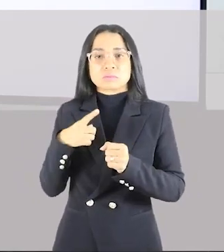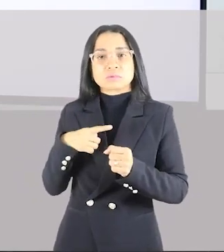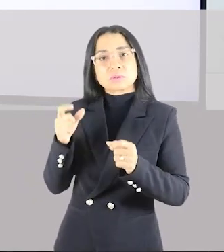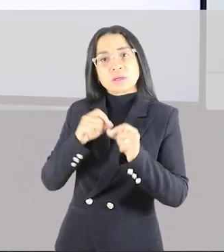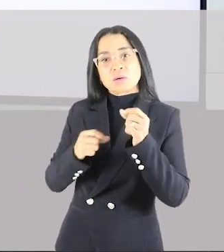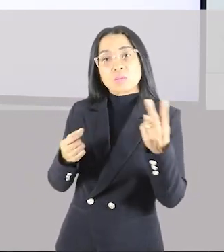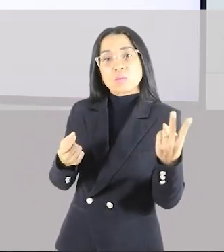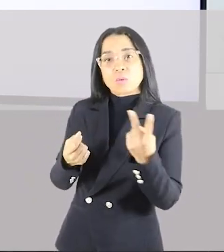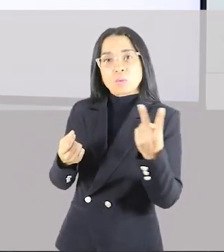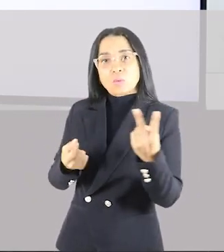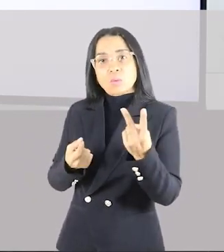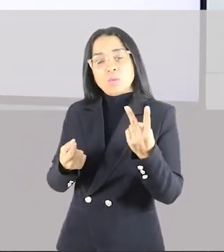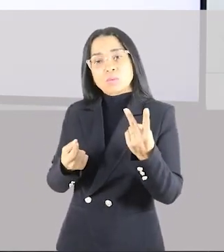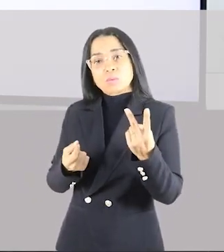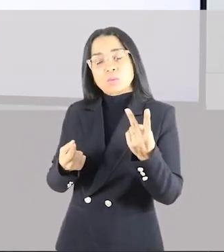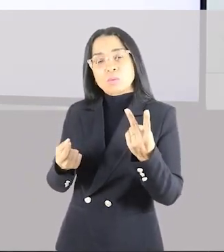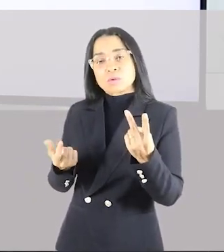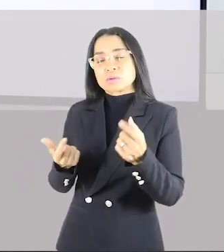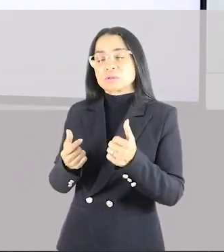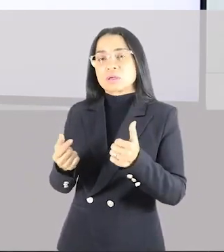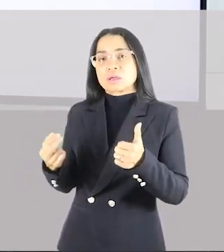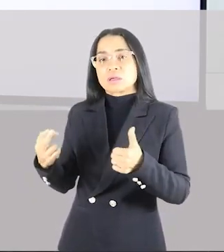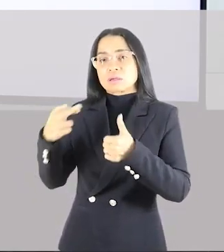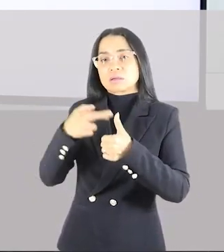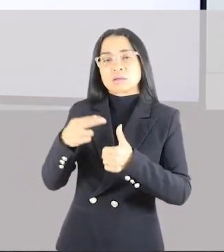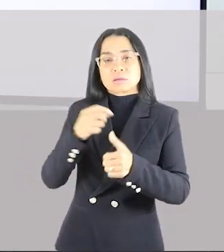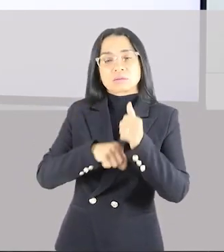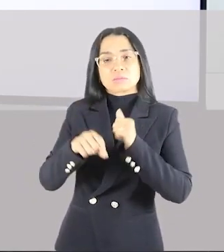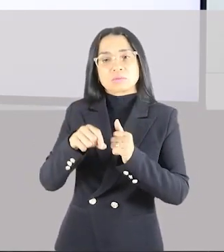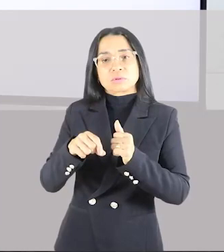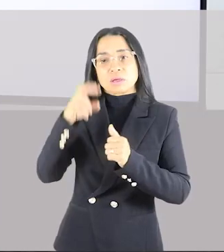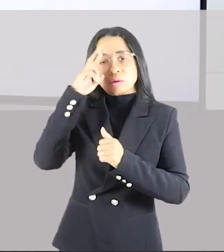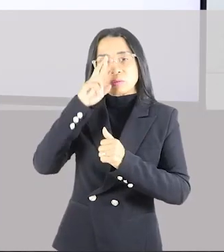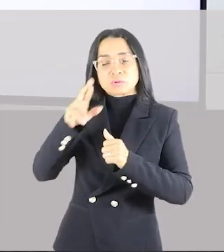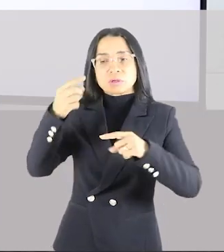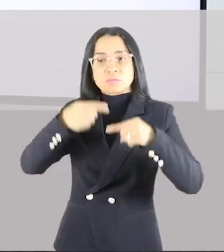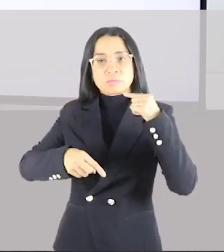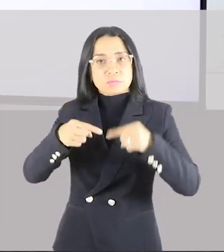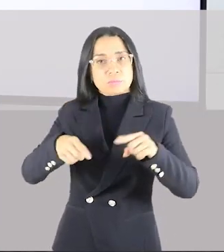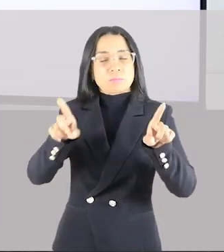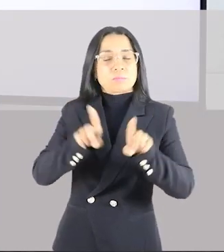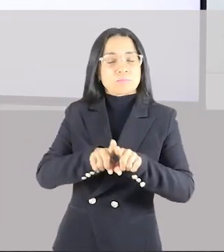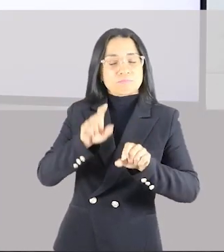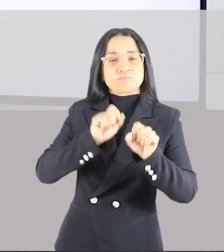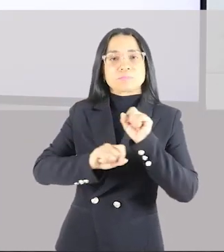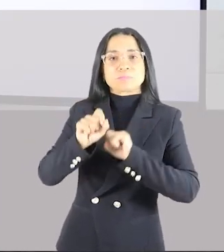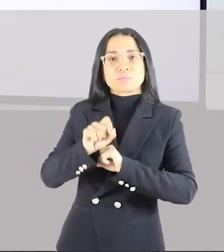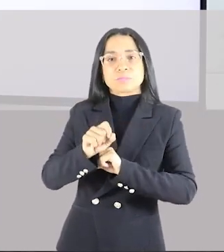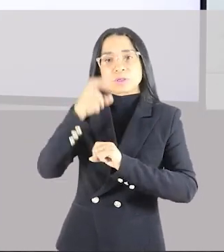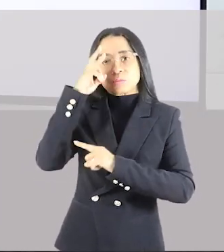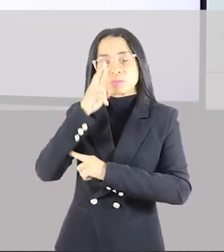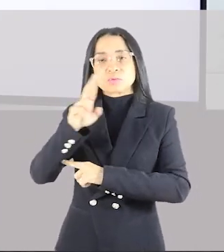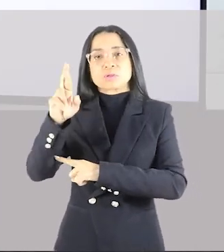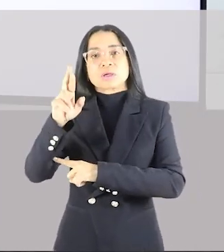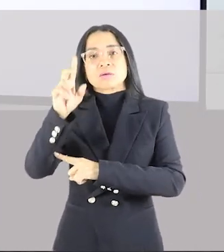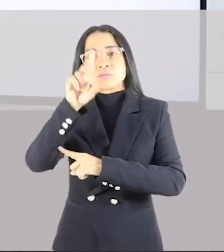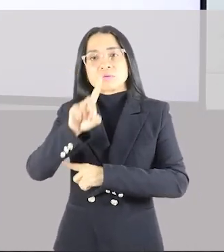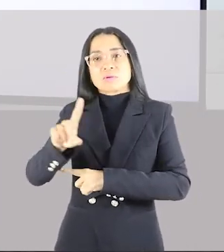dupla função, é um chefe político daquele estado, mas também um chefe religioso. E mais ainda, ele era